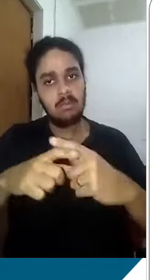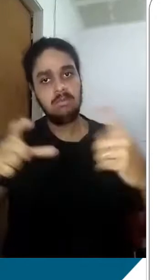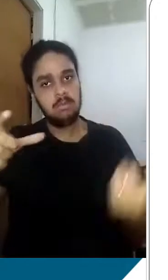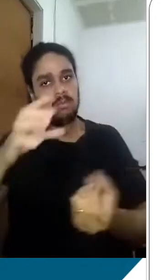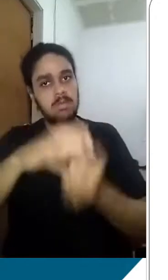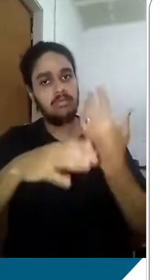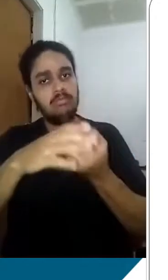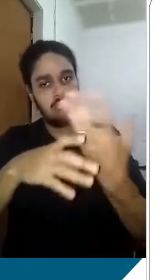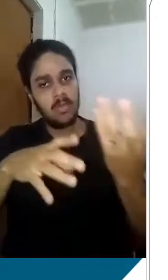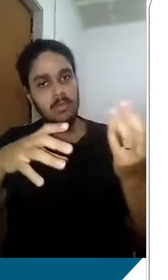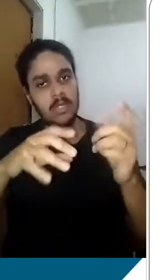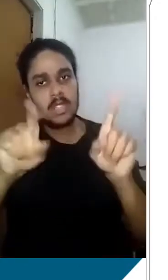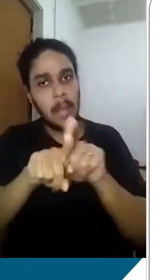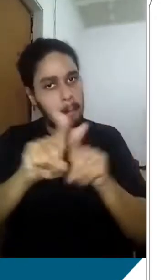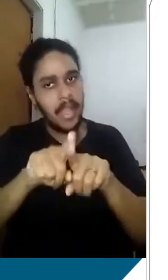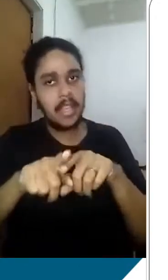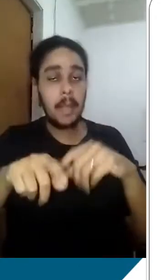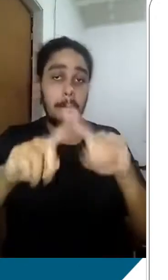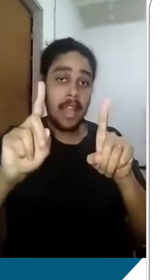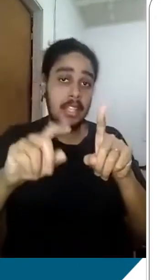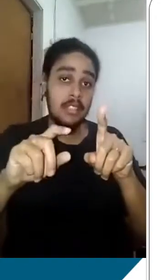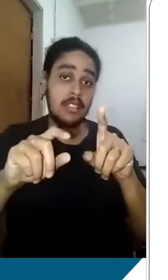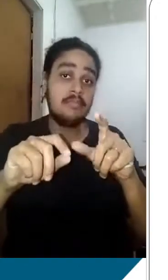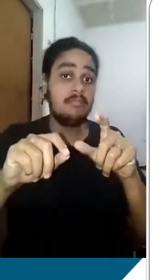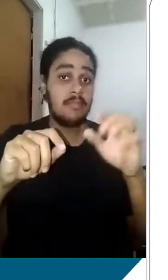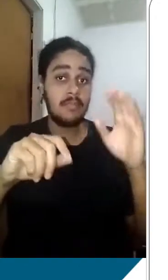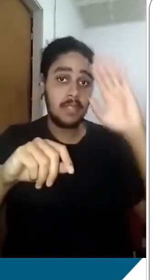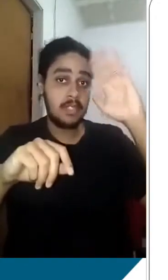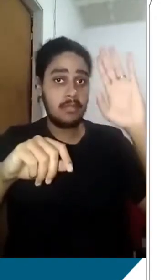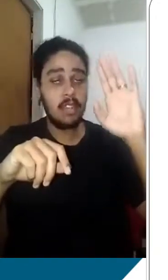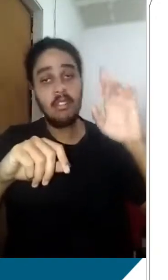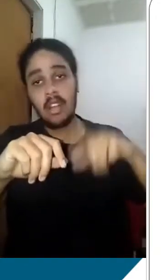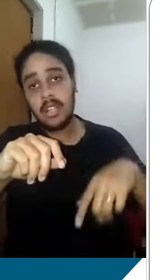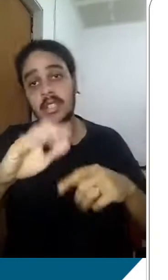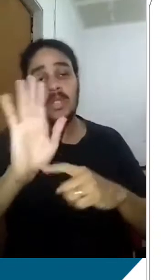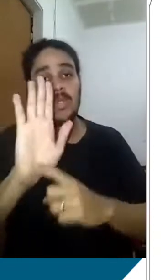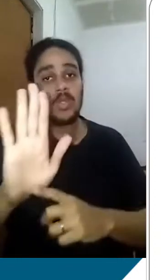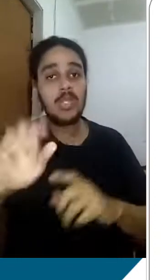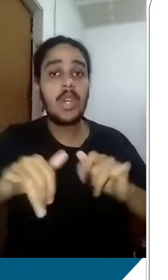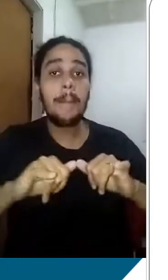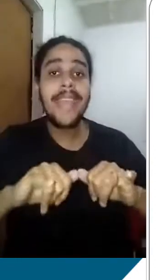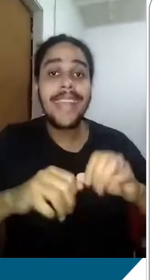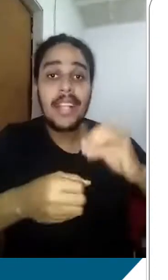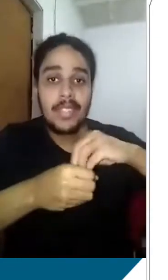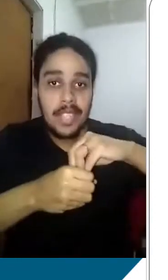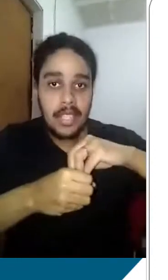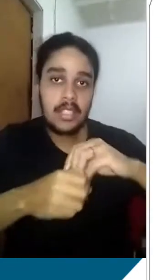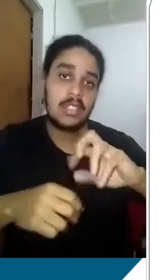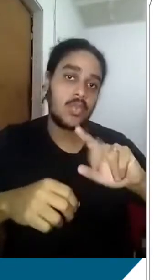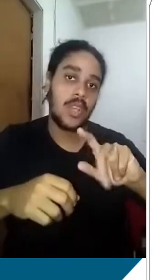também. Claro que o intuito da agroecologia é, sobretudo, né, abastecer o mercado interno, não é como